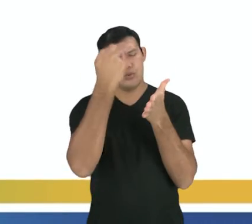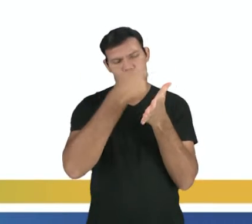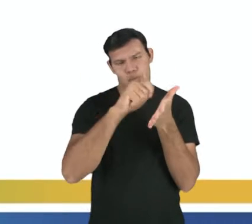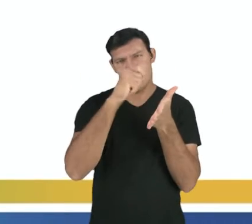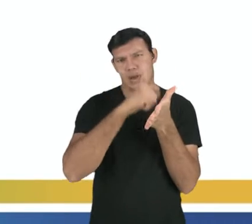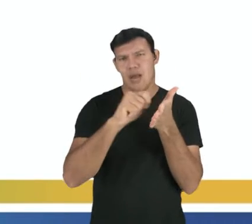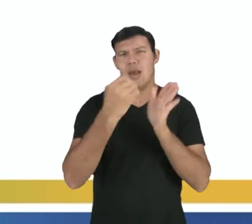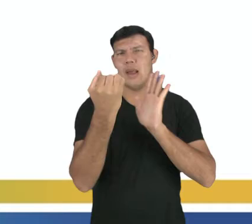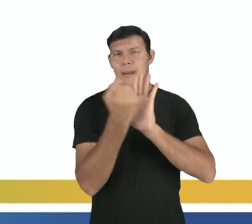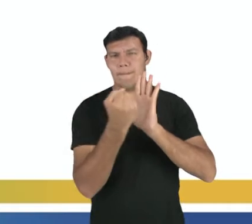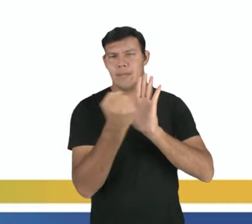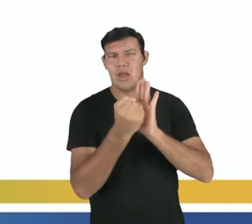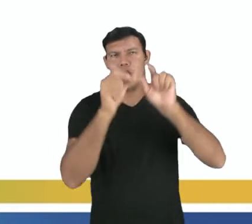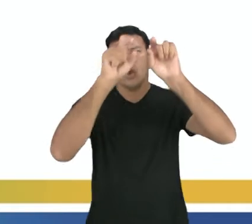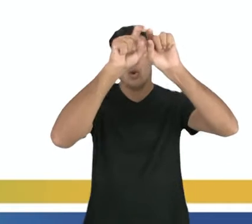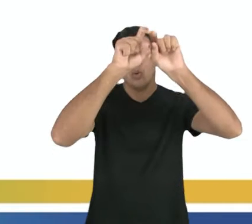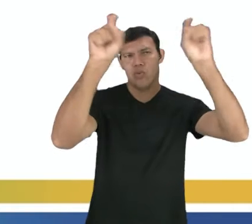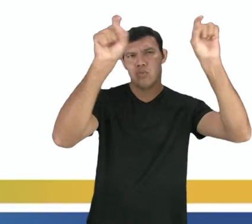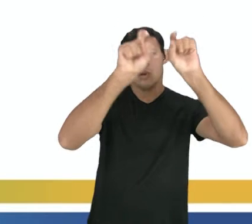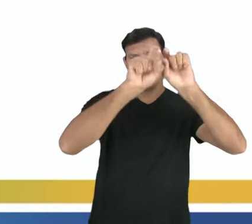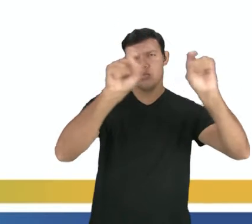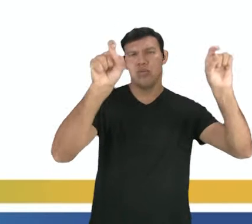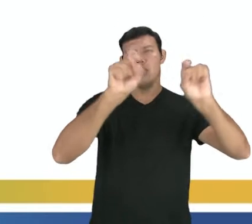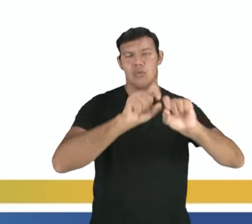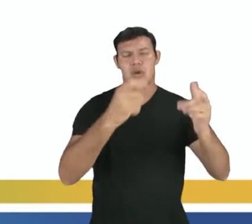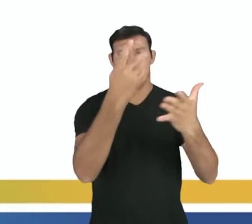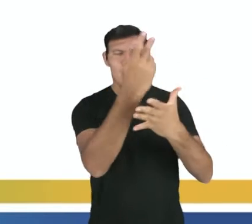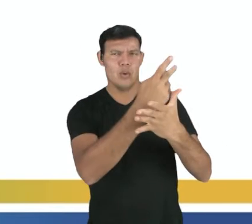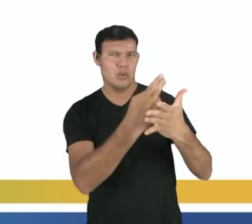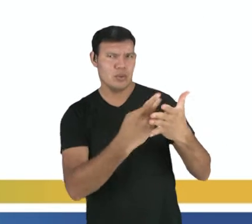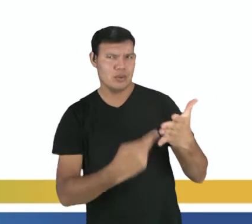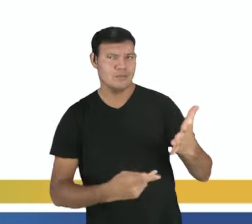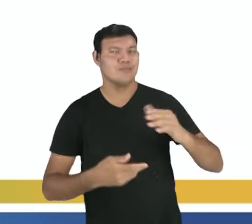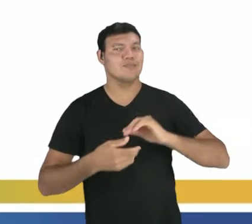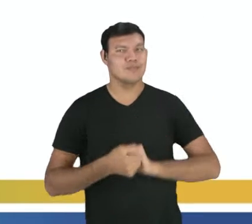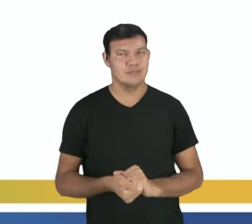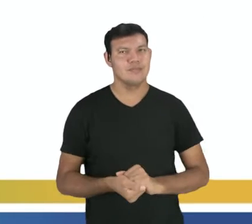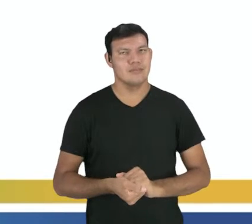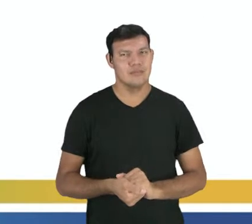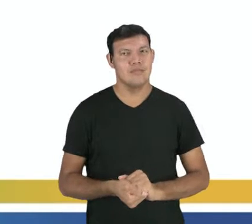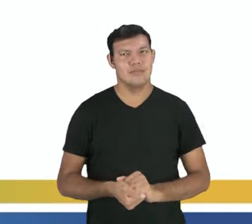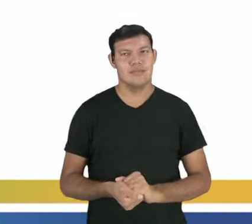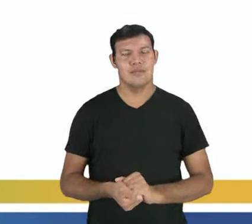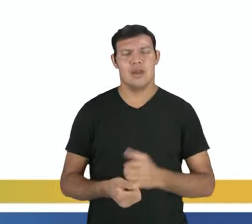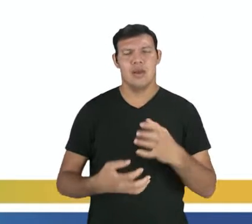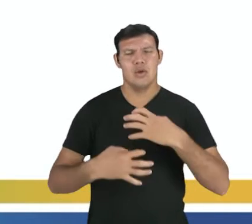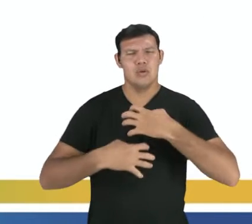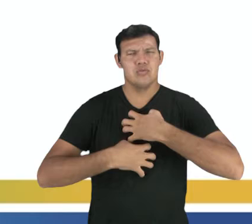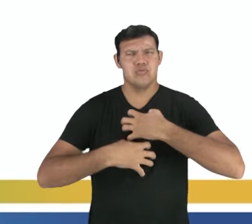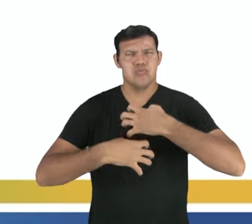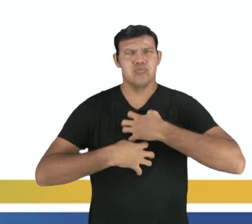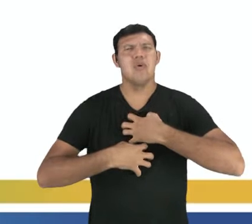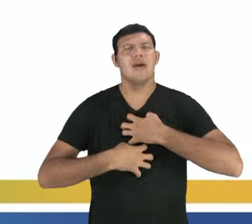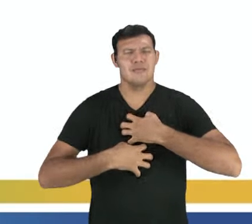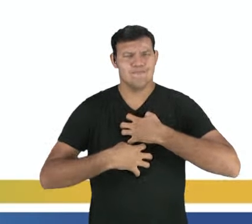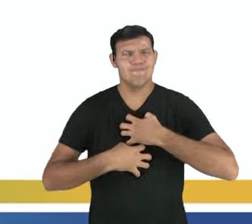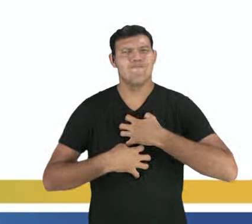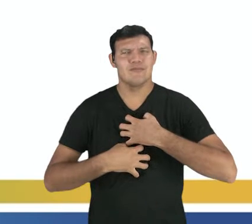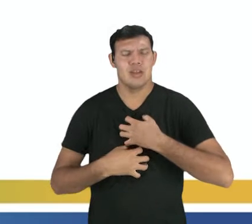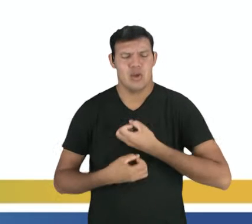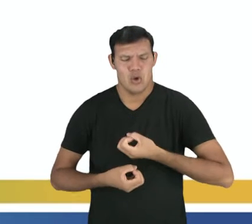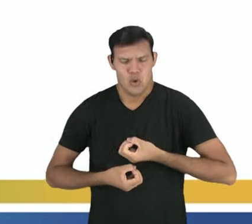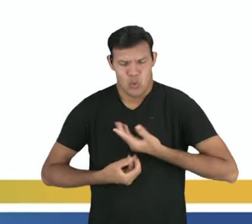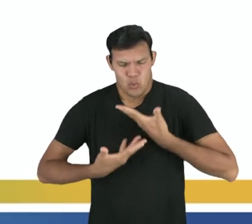escritos, marcados ali por parágrafos. Né? E a poesia, como todos já conhecem, é a parte do sentimental, já leva ali mais